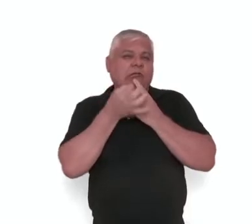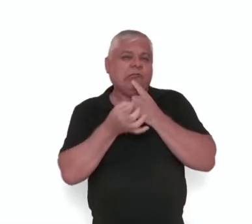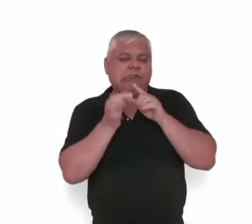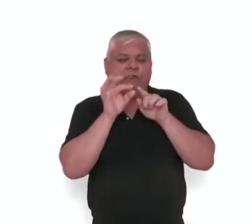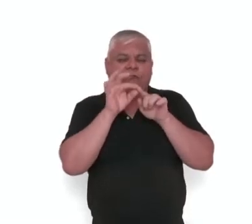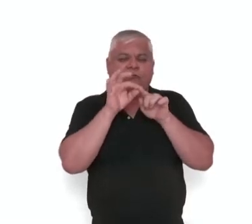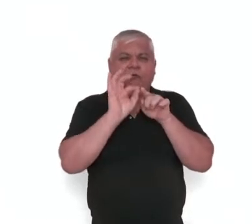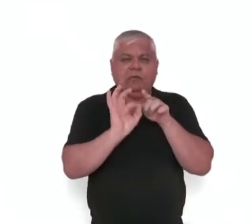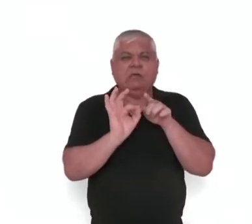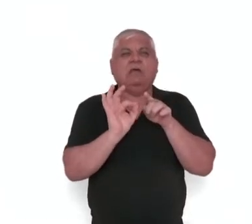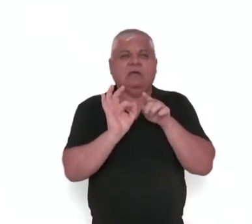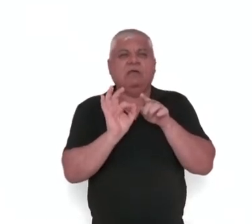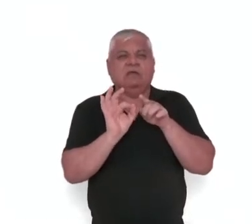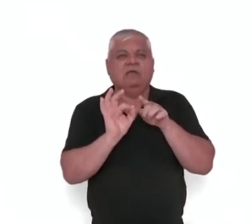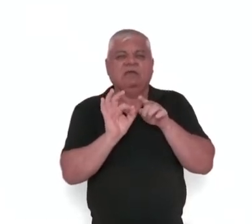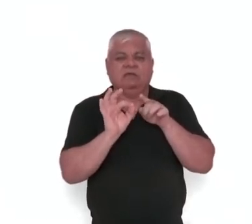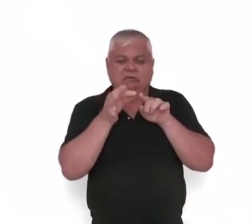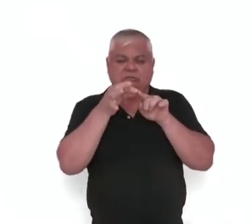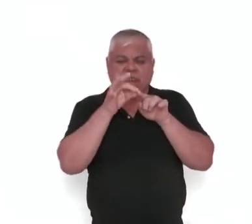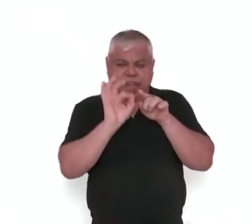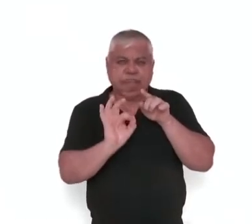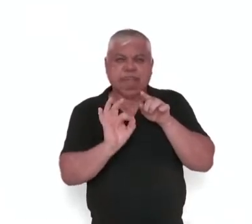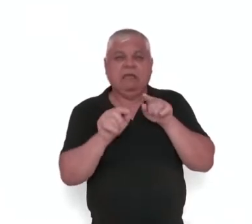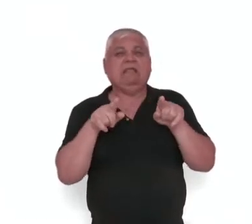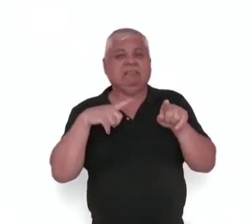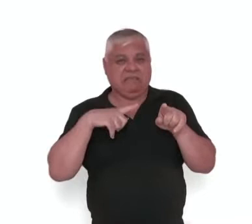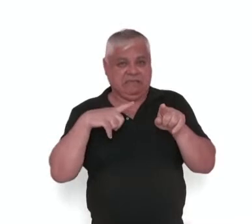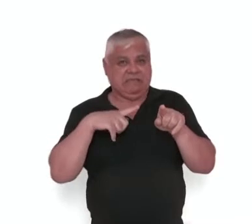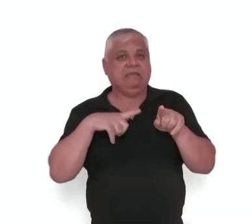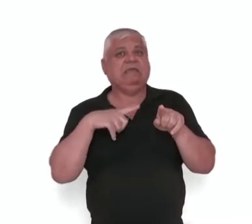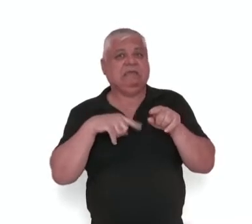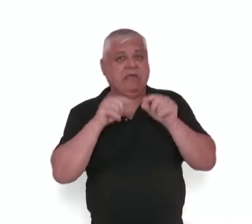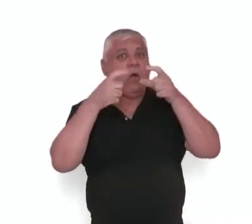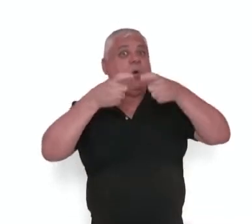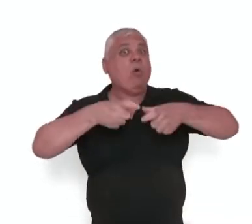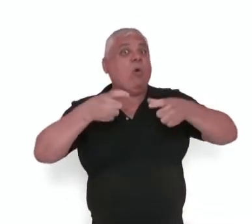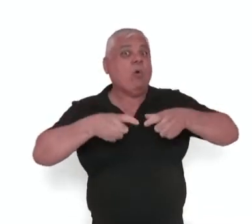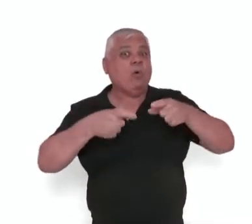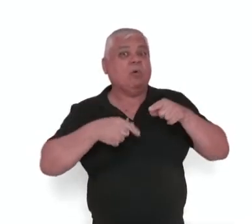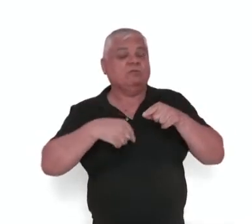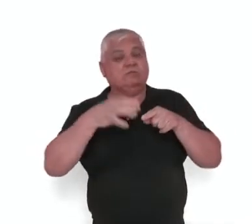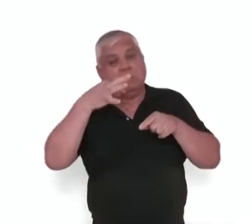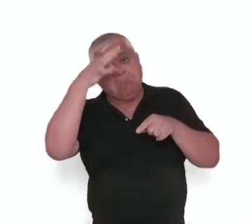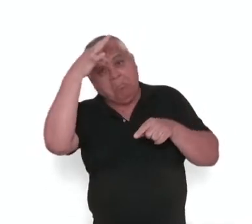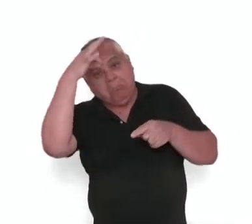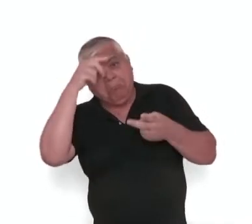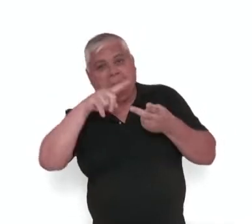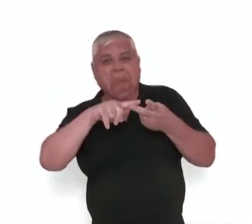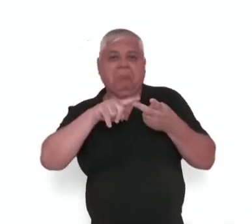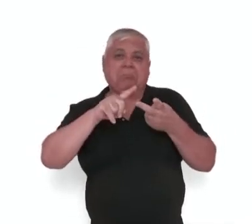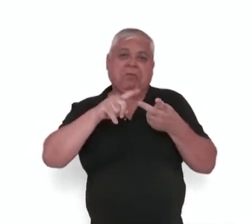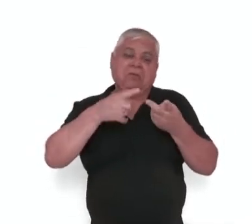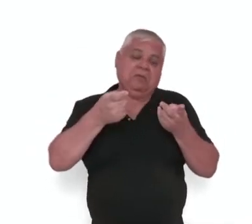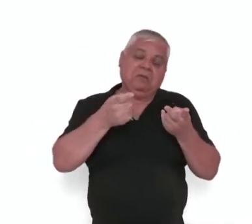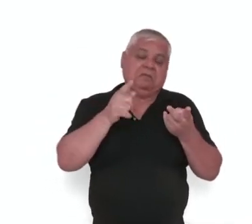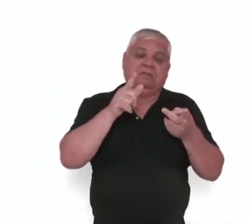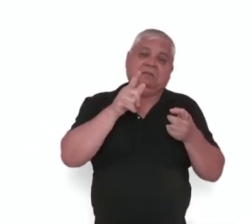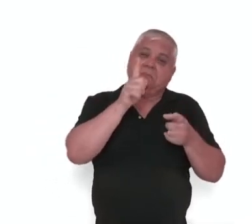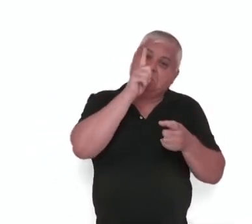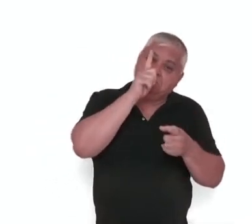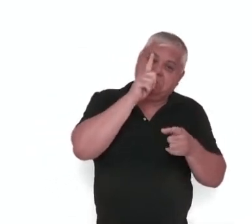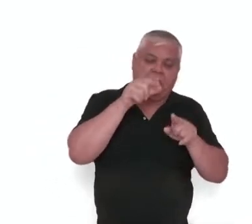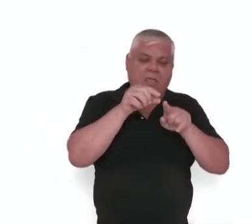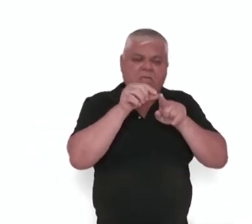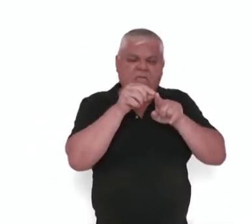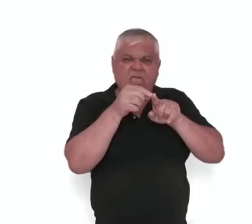ferida que ocorre, sabe? A sífilis, ela tem uma única ferida ali no local, né? Que é o local ali da entrada da bactéria, né?